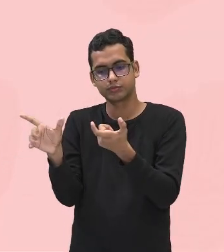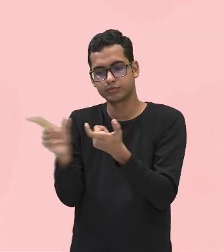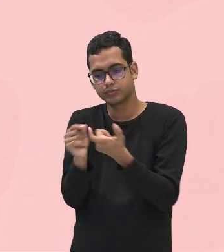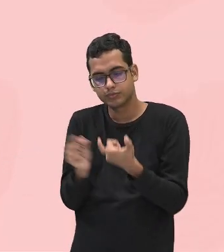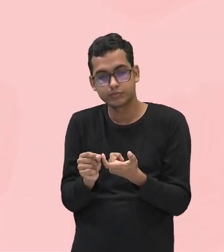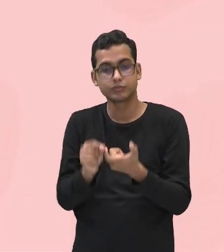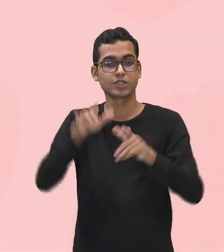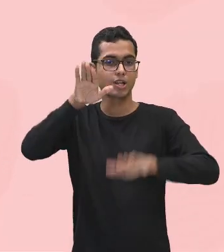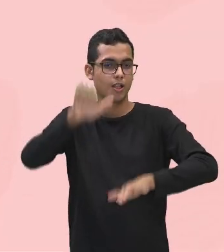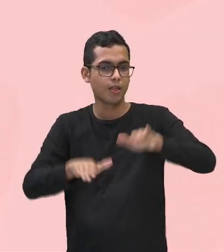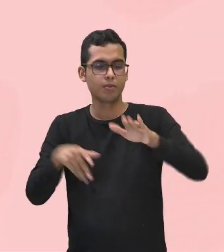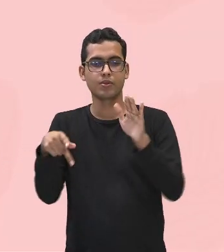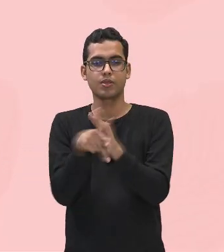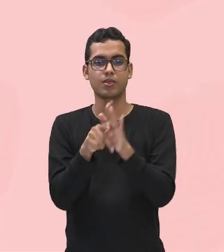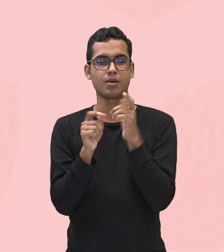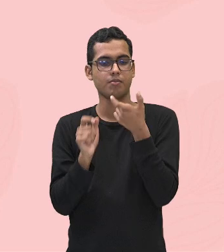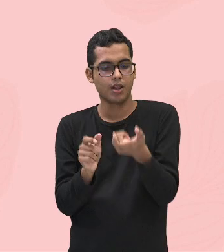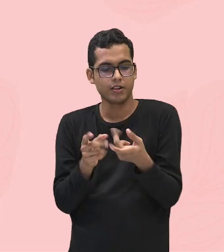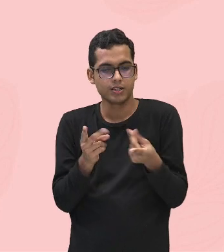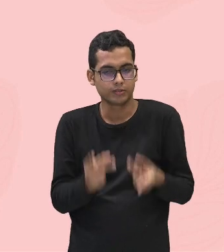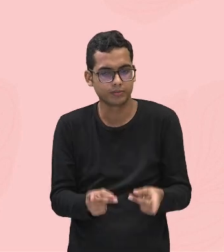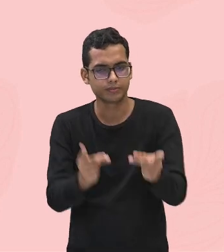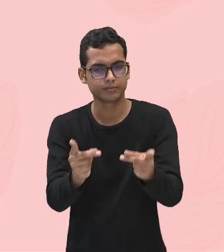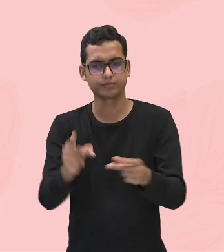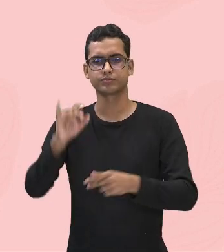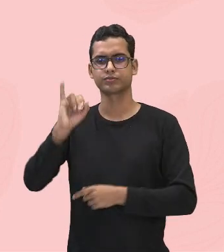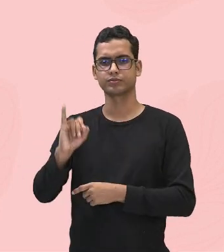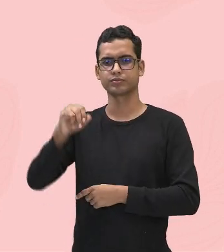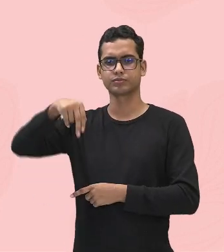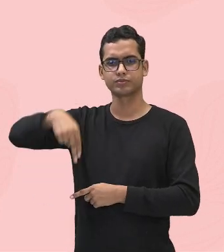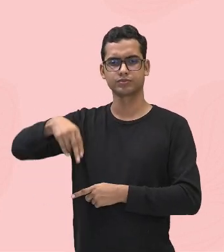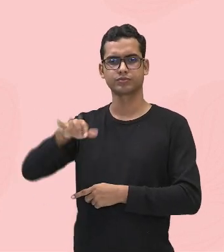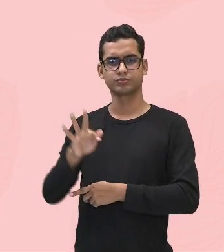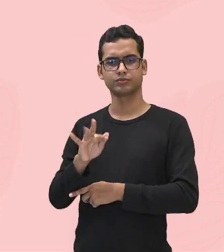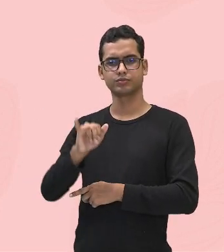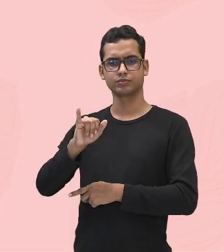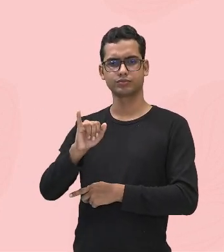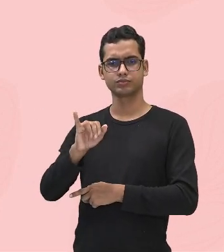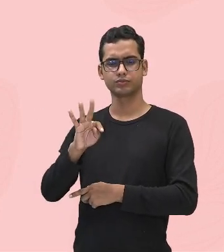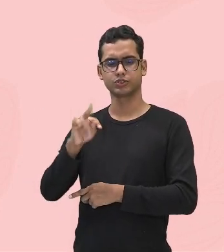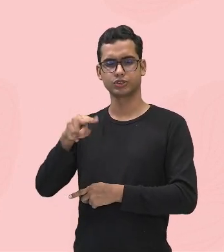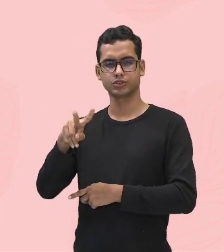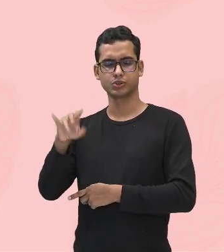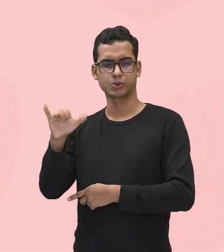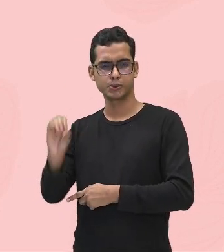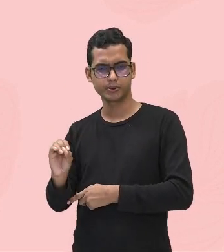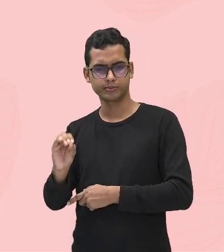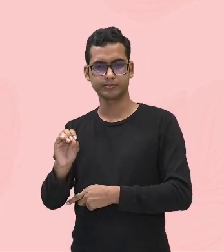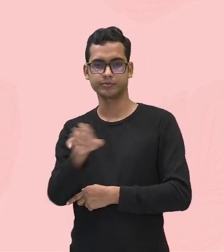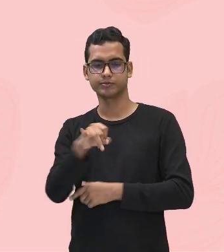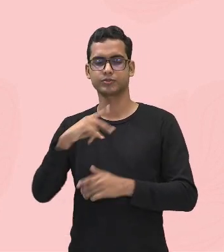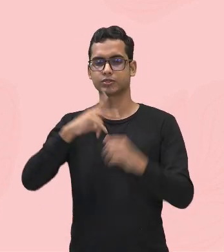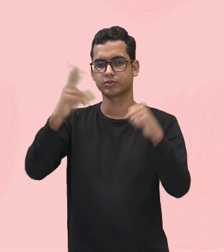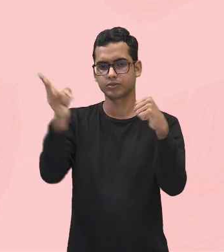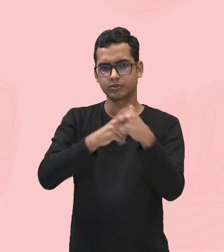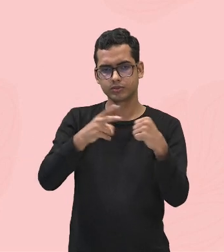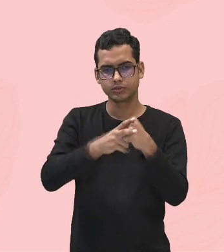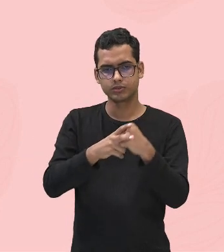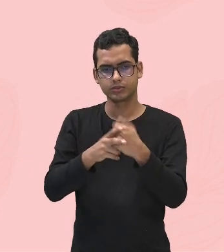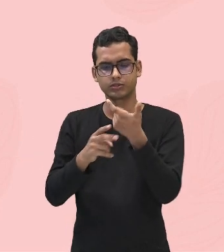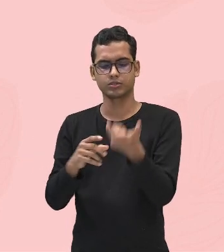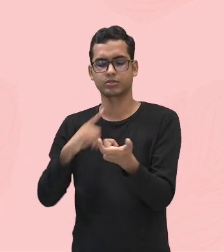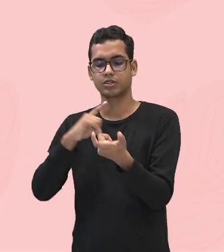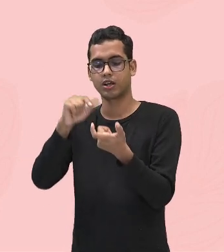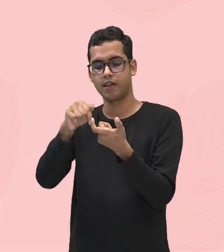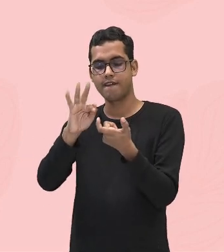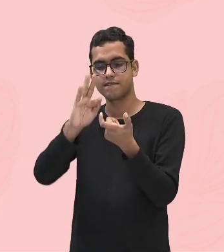infinitivo. Então, meus amores, se nós estamos falando de verbos que terminam com AR,